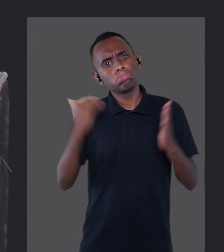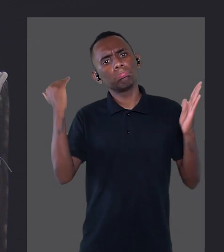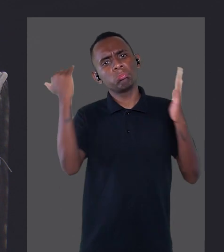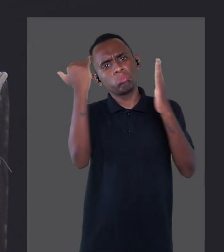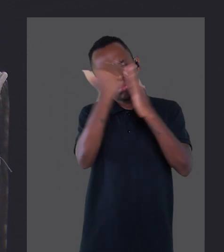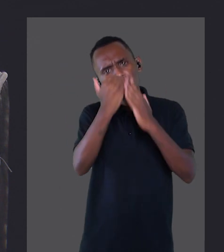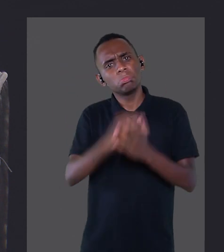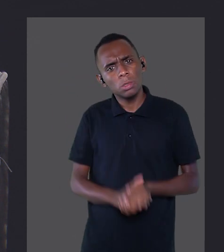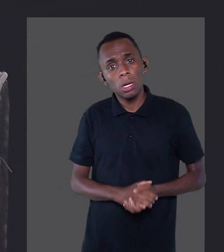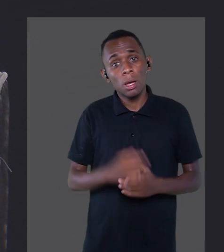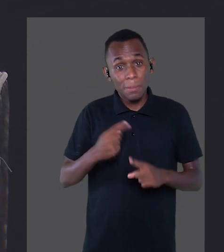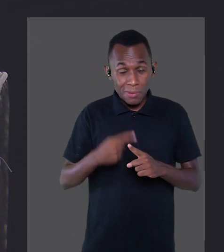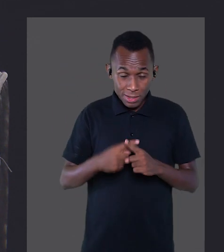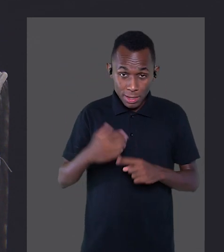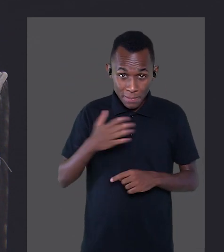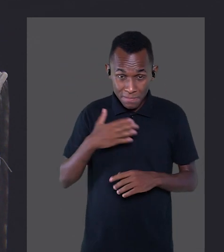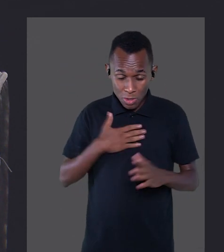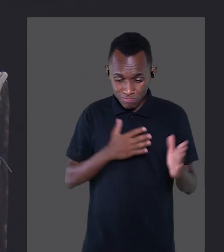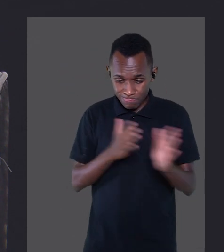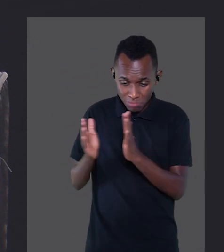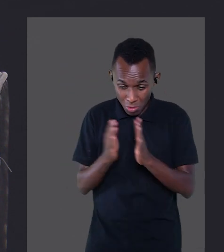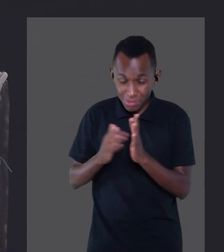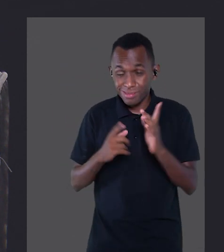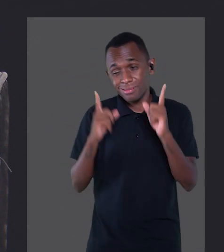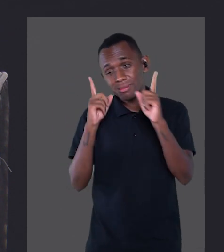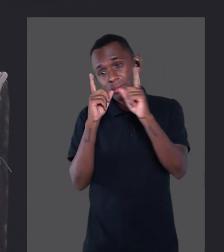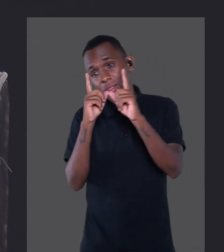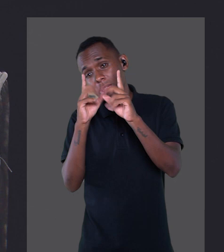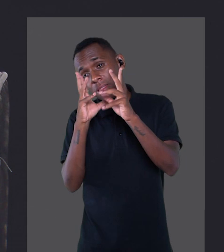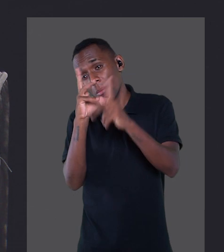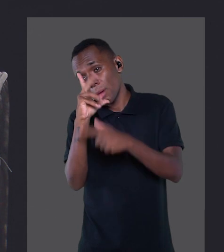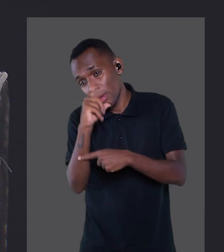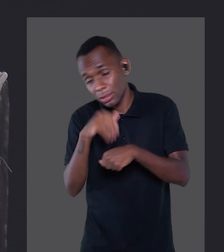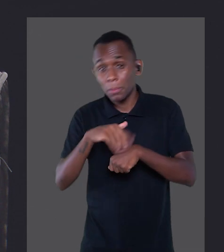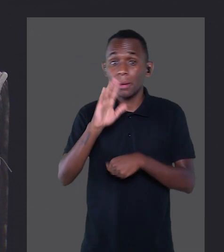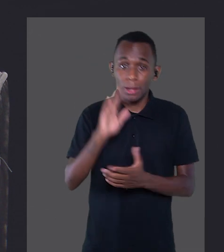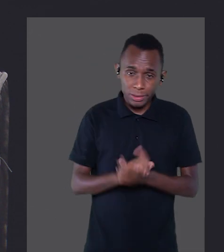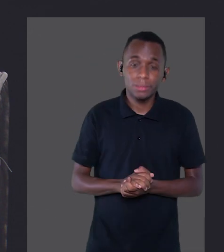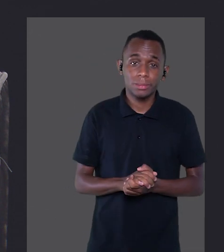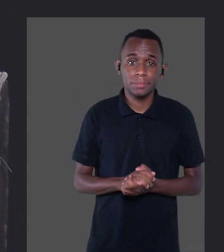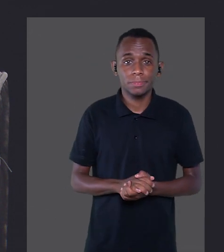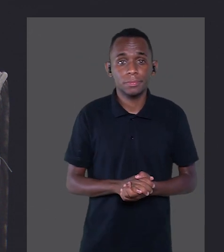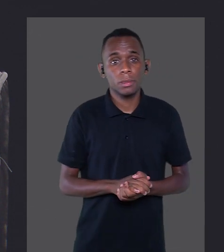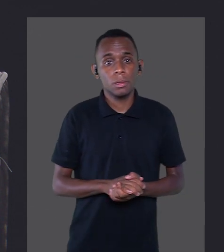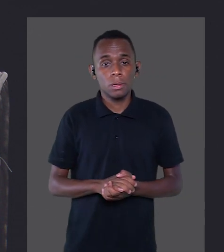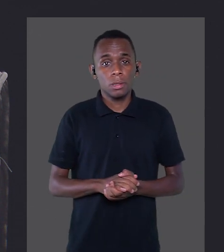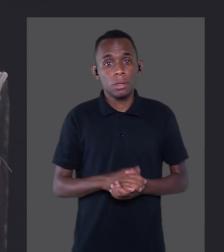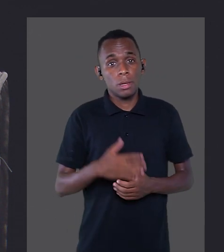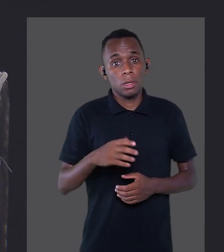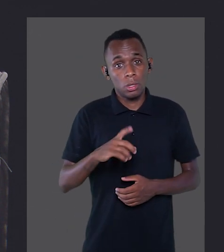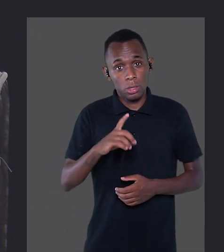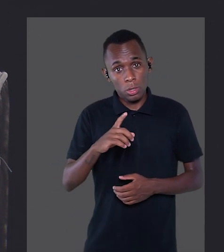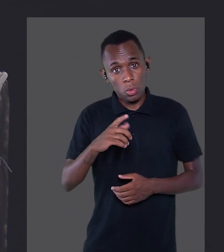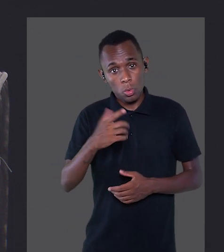Em geral, o meu processo é bem mais lento e tumultuado do que isso. O Drible, que é o meu romance